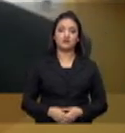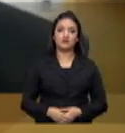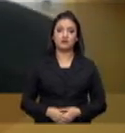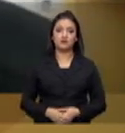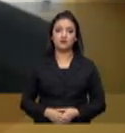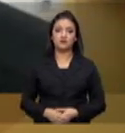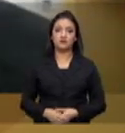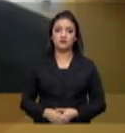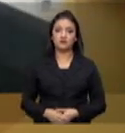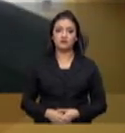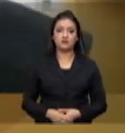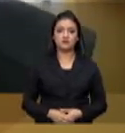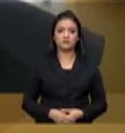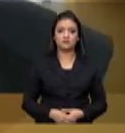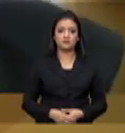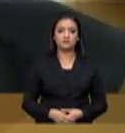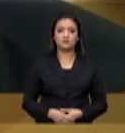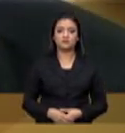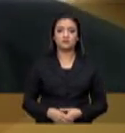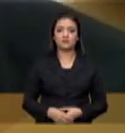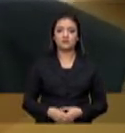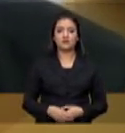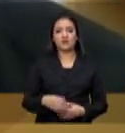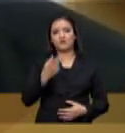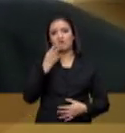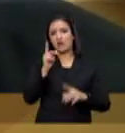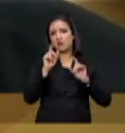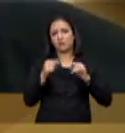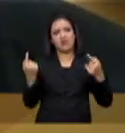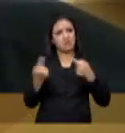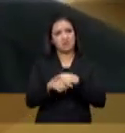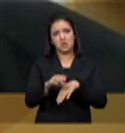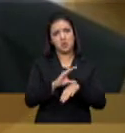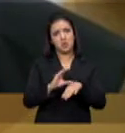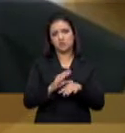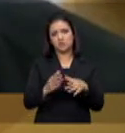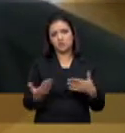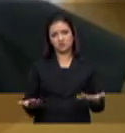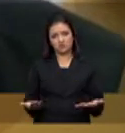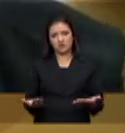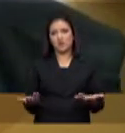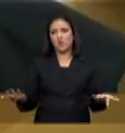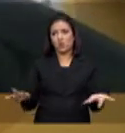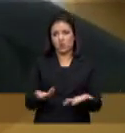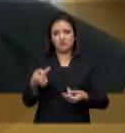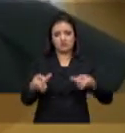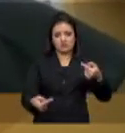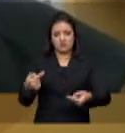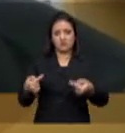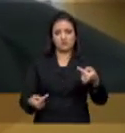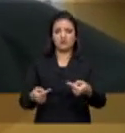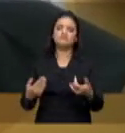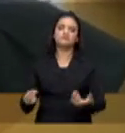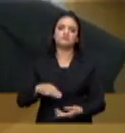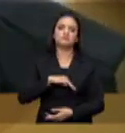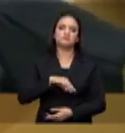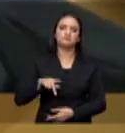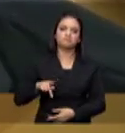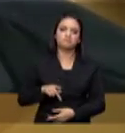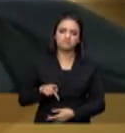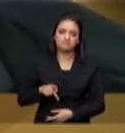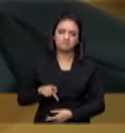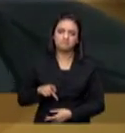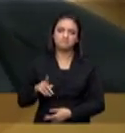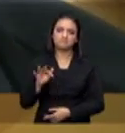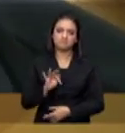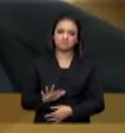de toda essa constitucionalidade material que temos em jogo aqui, entende o Ministério Público que